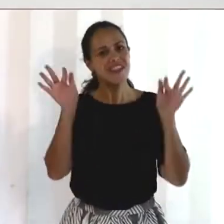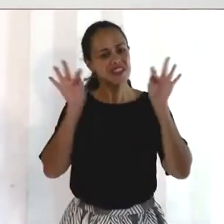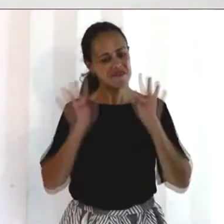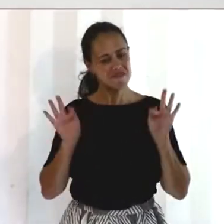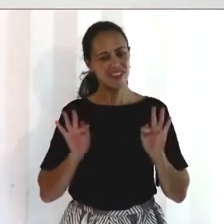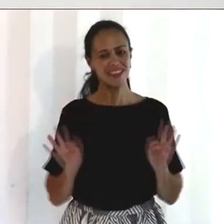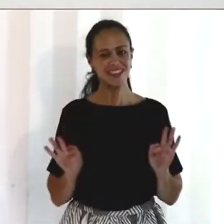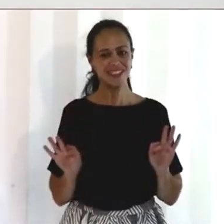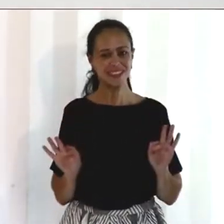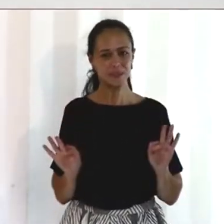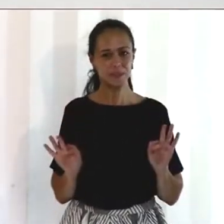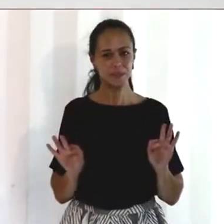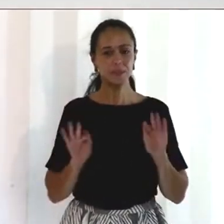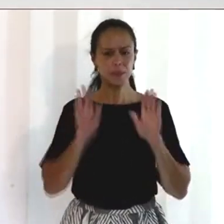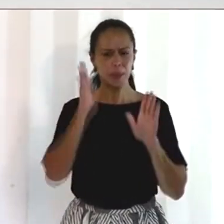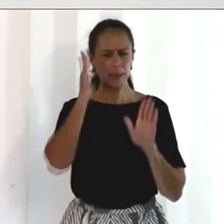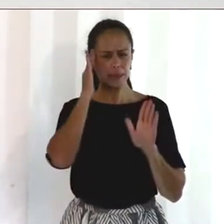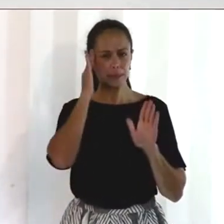partir de